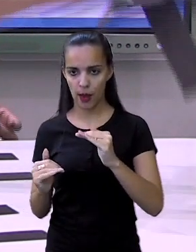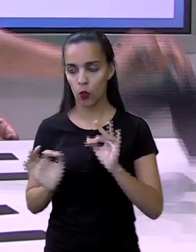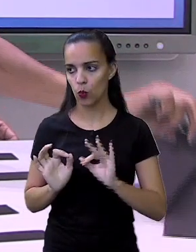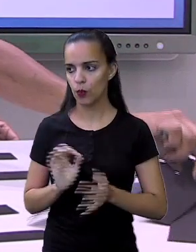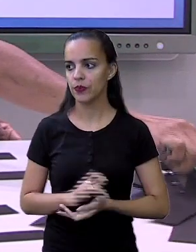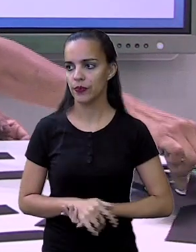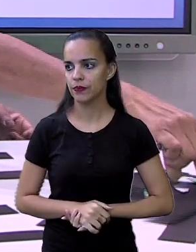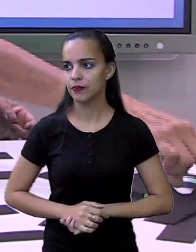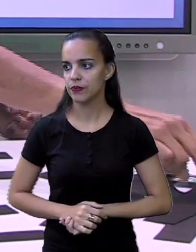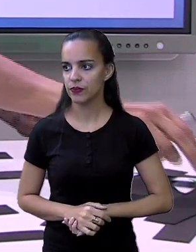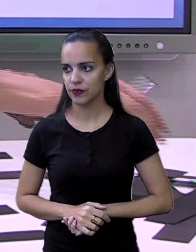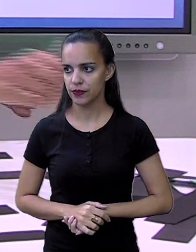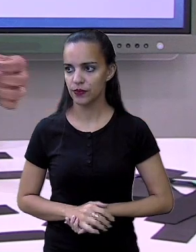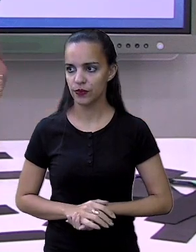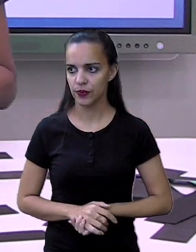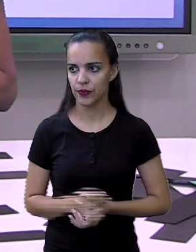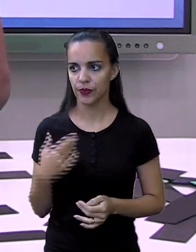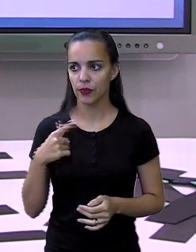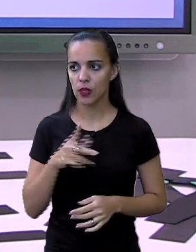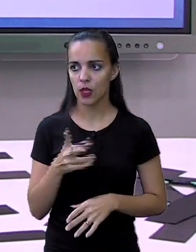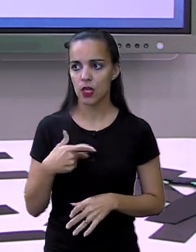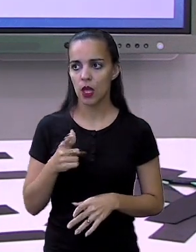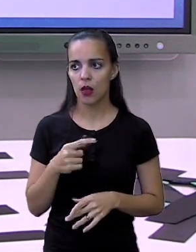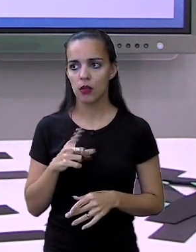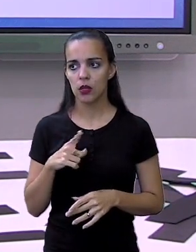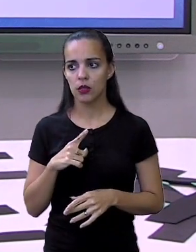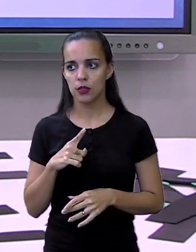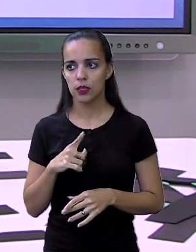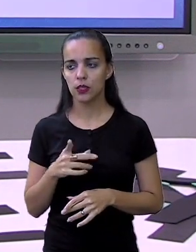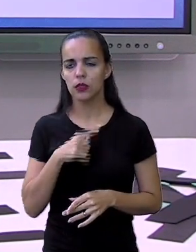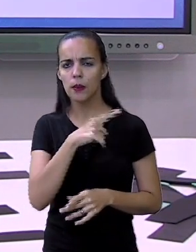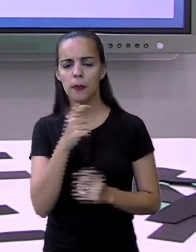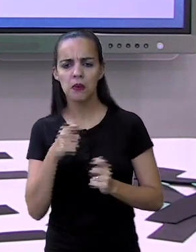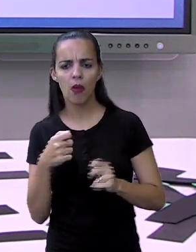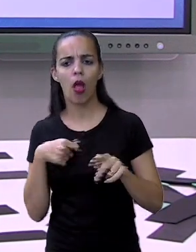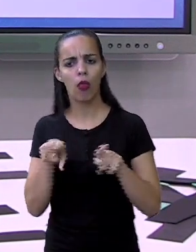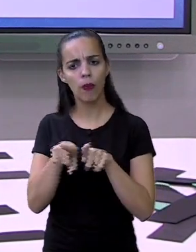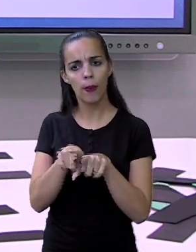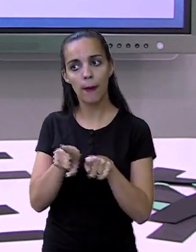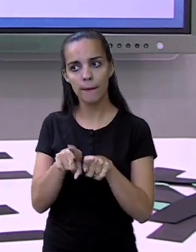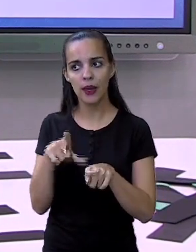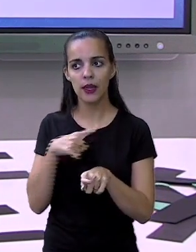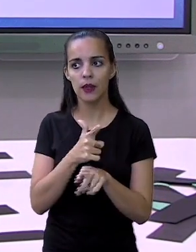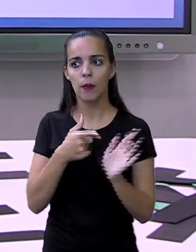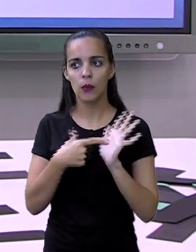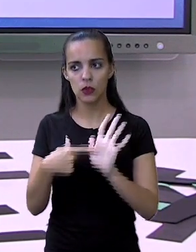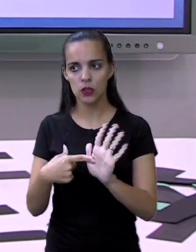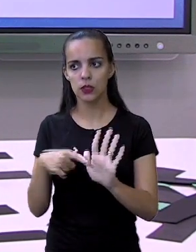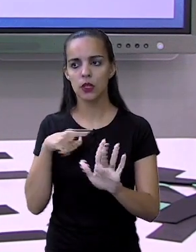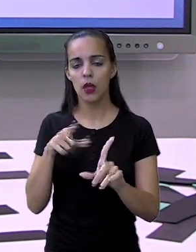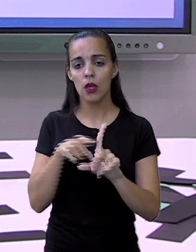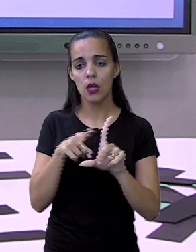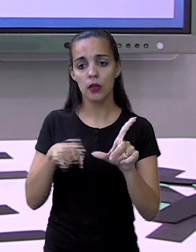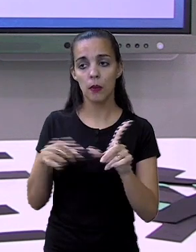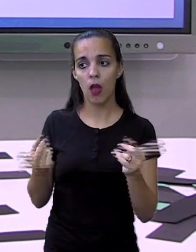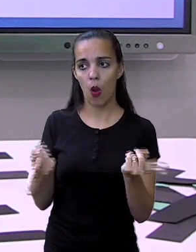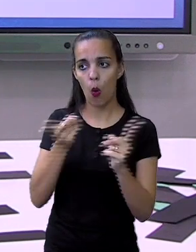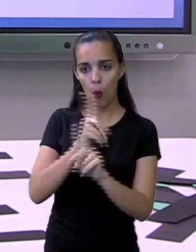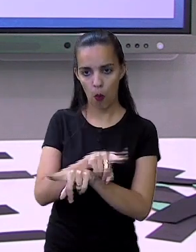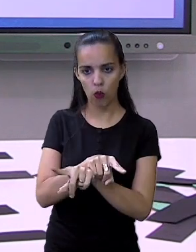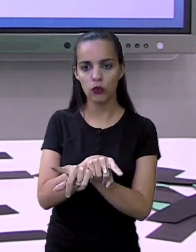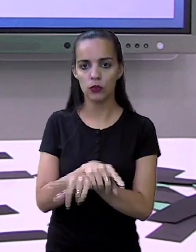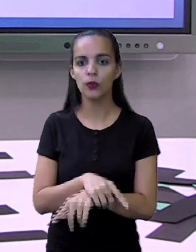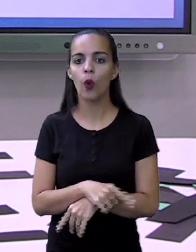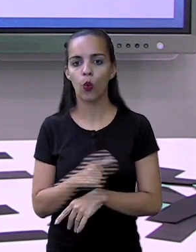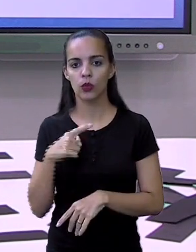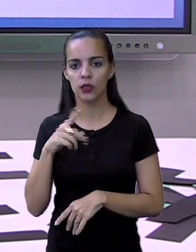certo? Correspondentes, e os ângulos correspondentes são iguais, opostos pelo vértice também